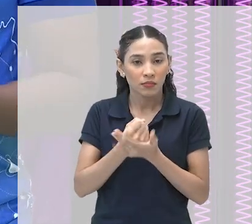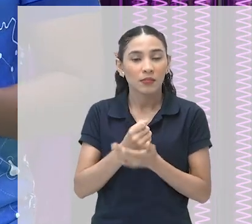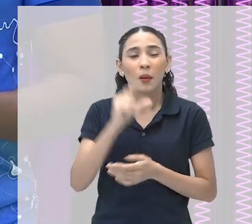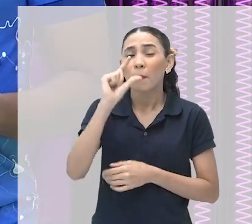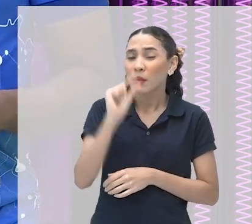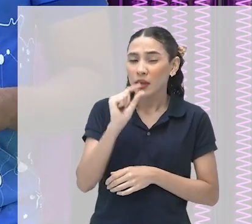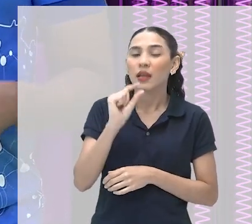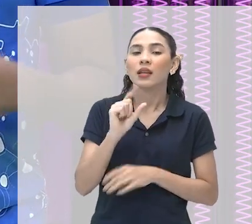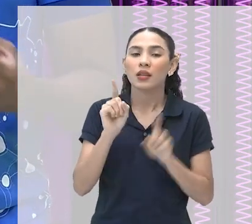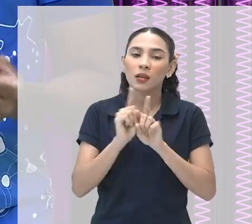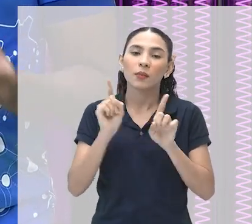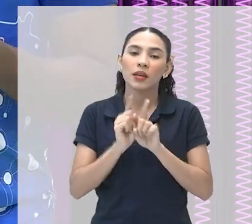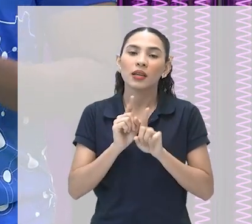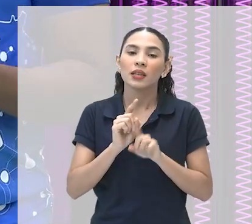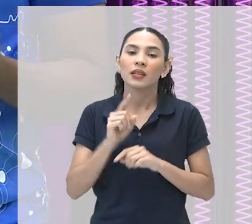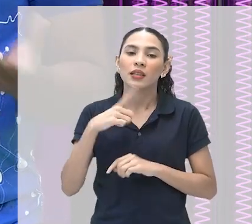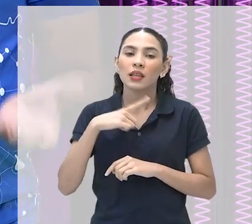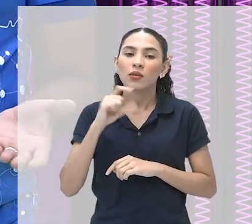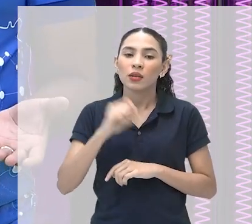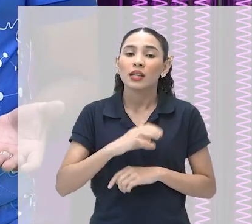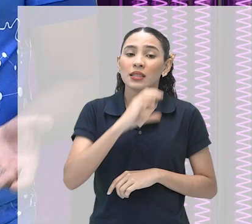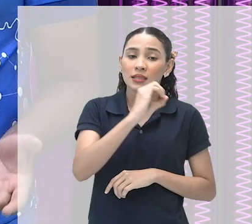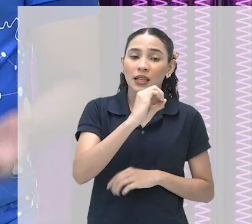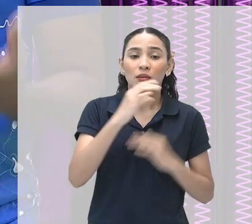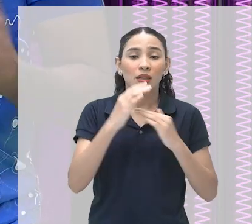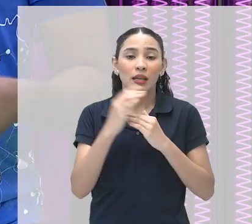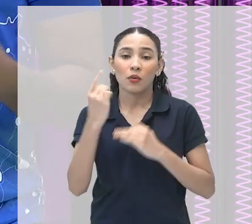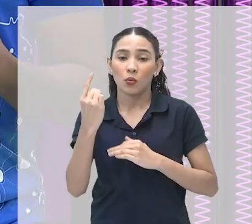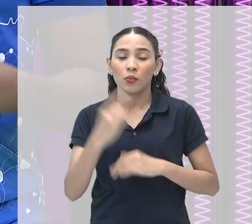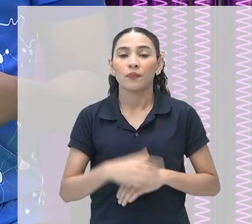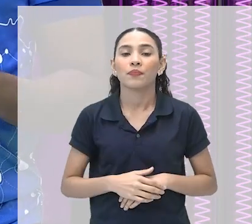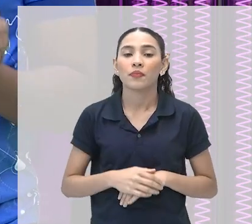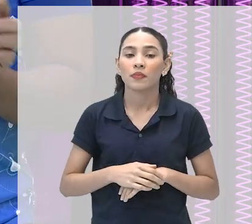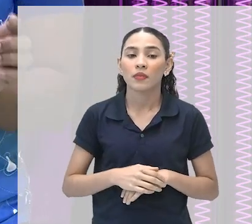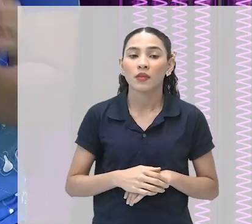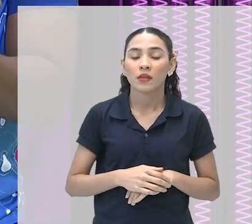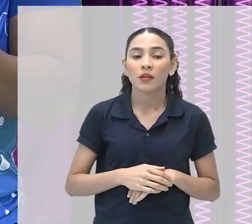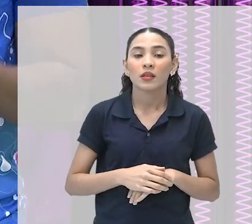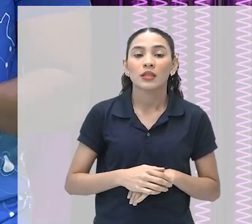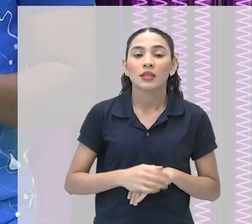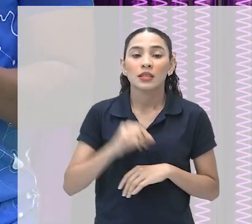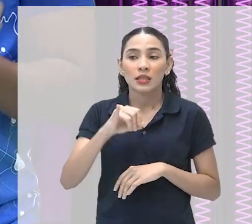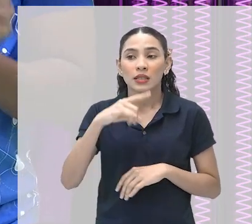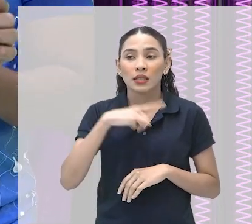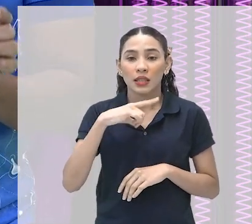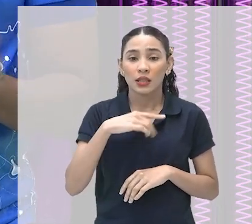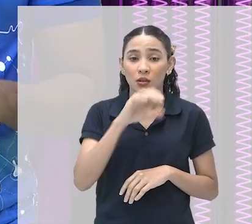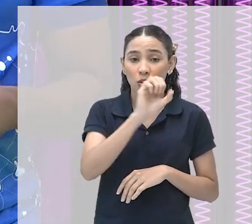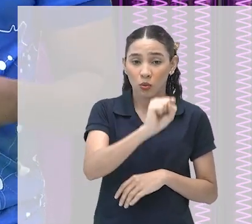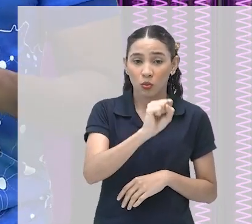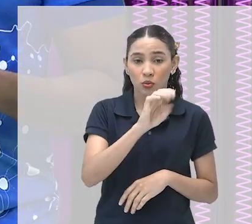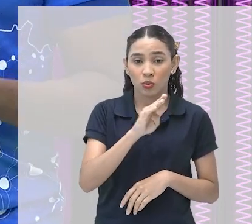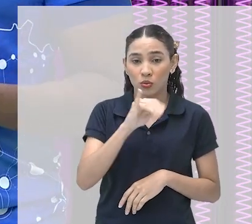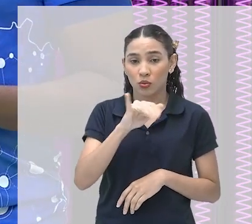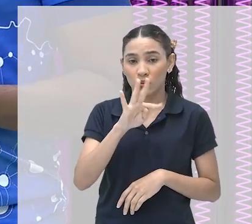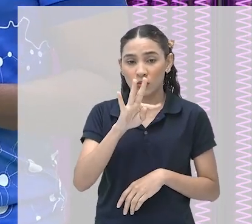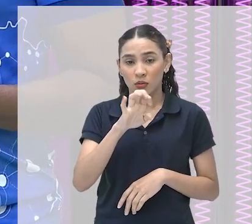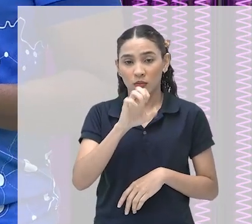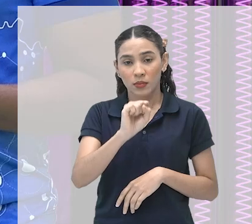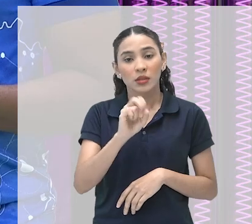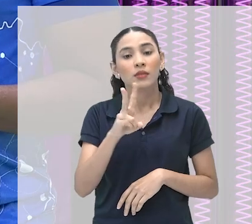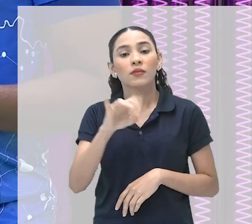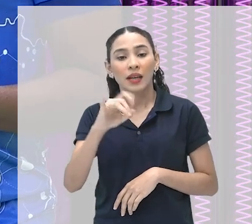menor, né, que vale 0 ou 1. E para quando eu tenho 8 bits, eu vou ter